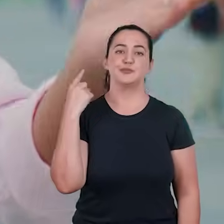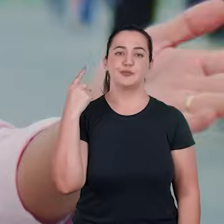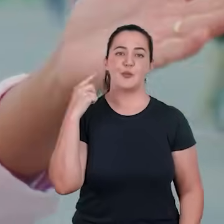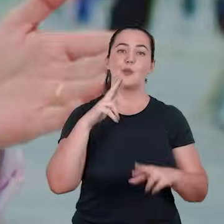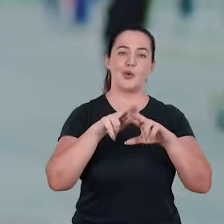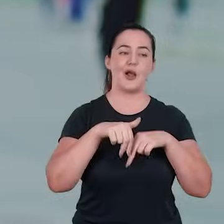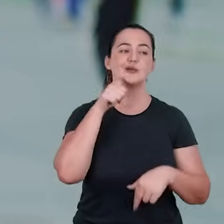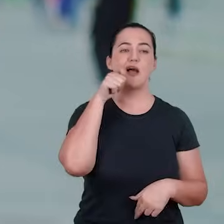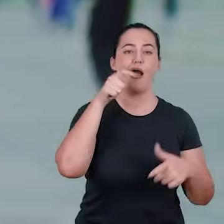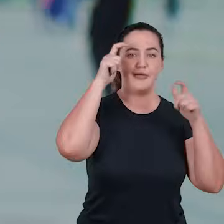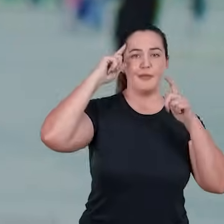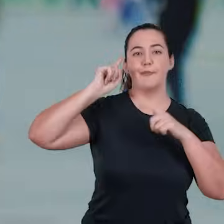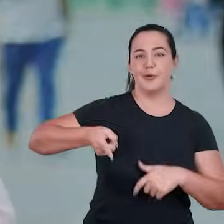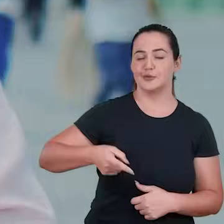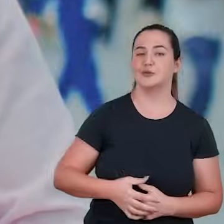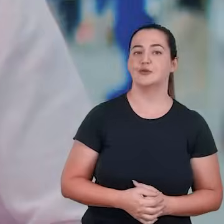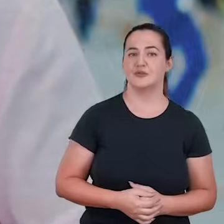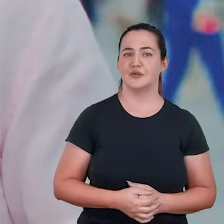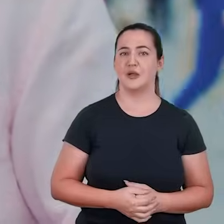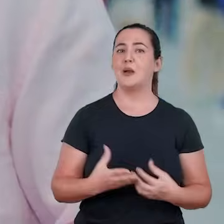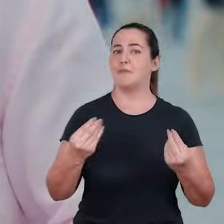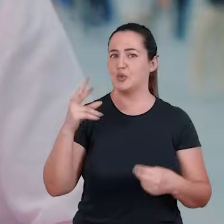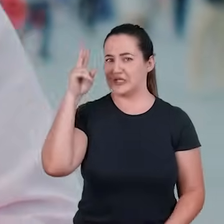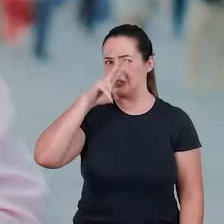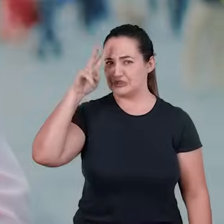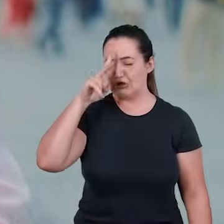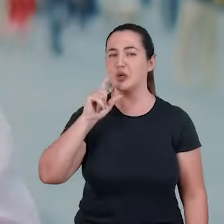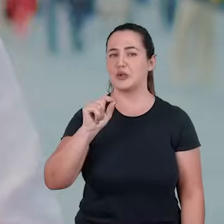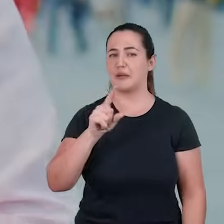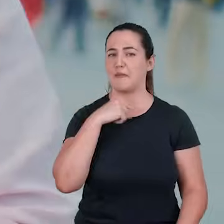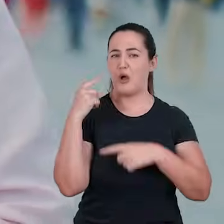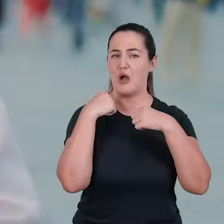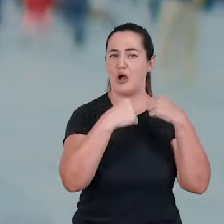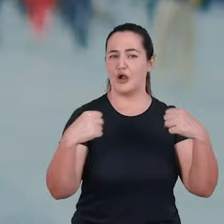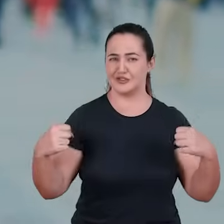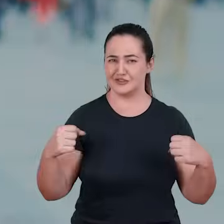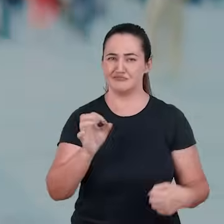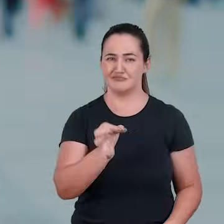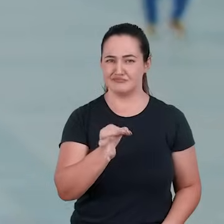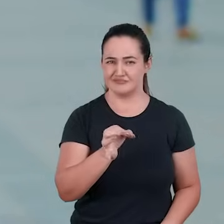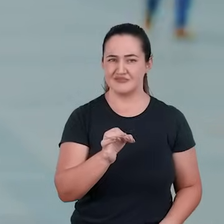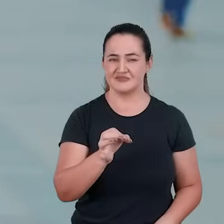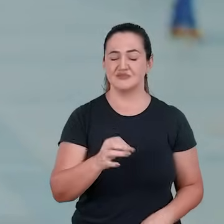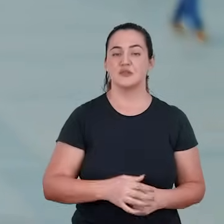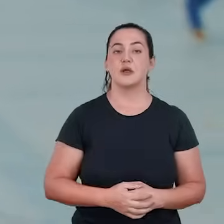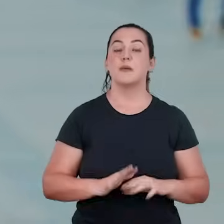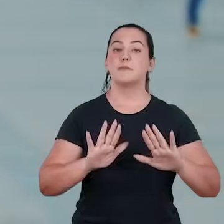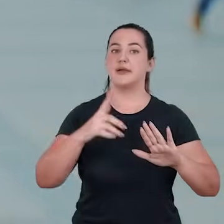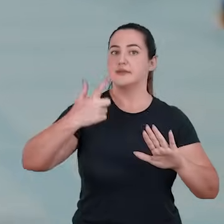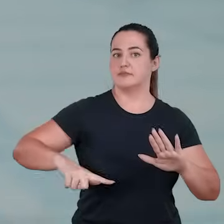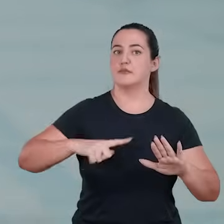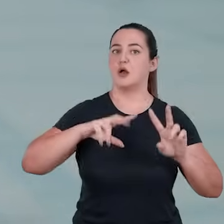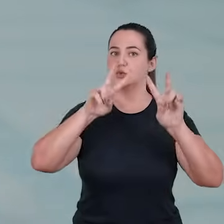mando da rainha. Quanta história de sangue marcou as páginas da história cristã, não é mesmo? Mas ainda tenho outras